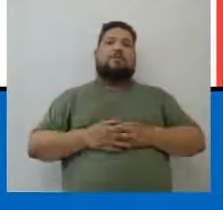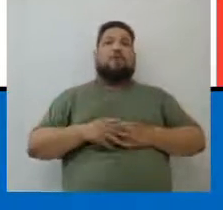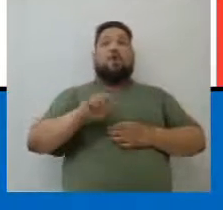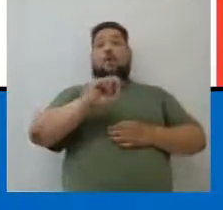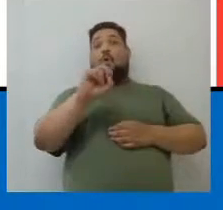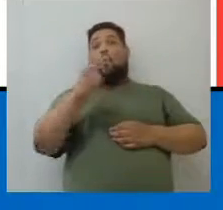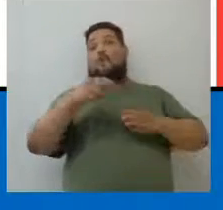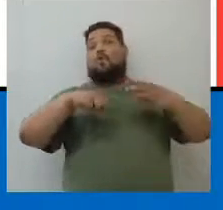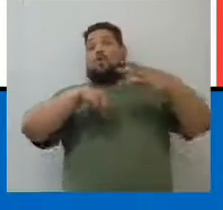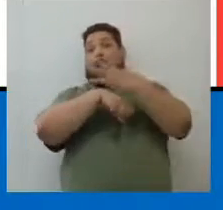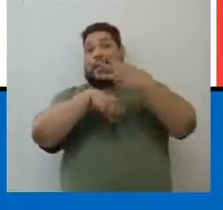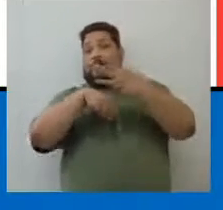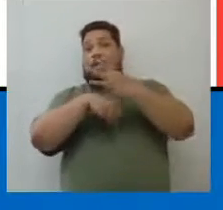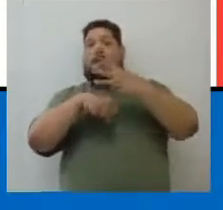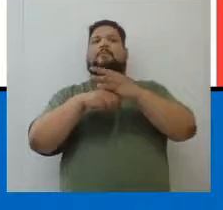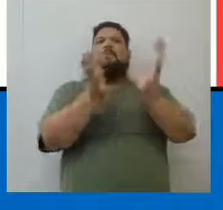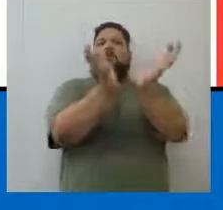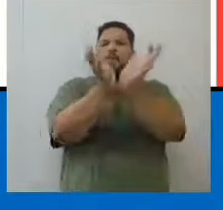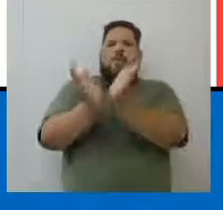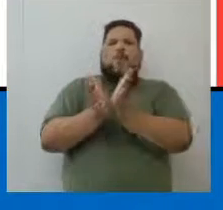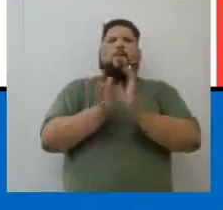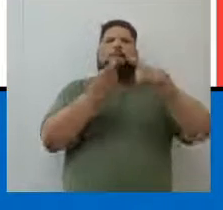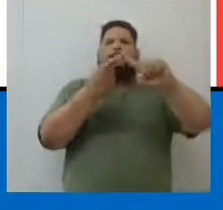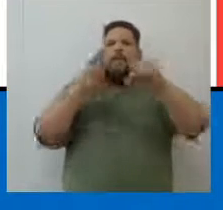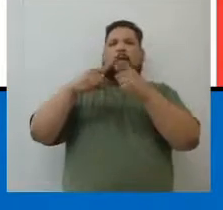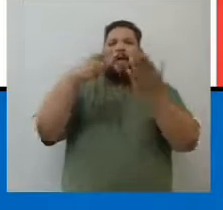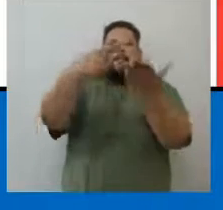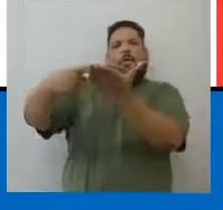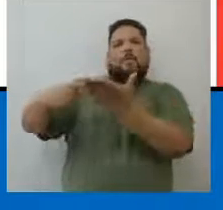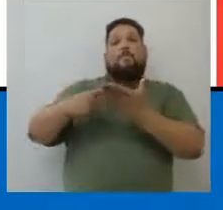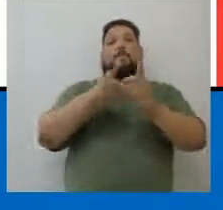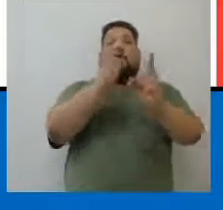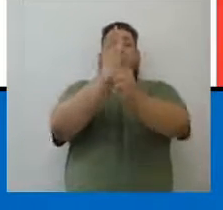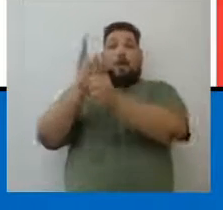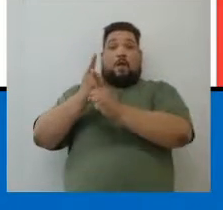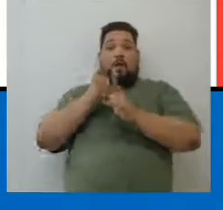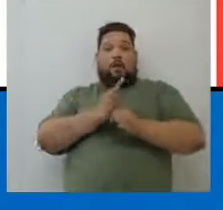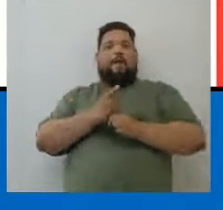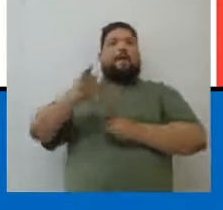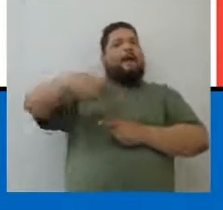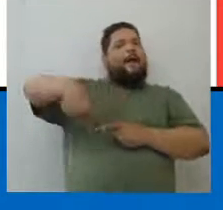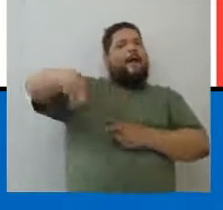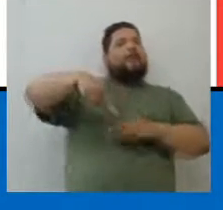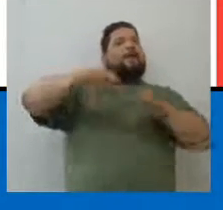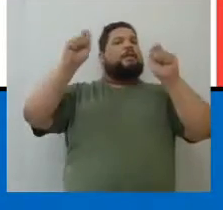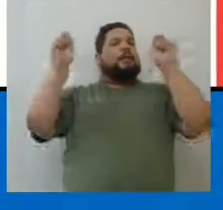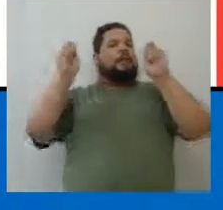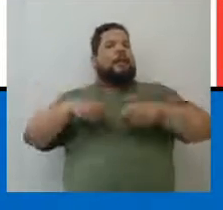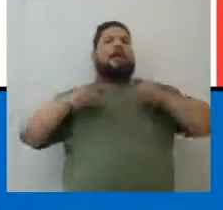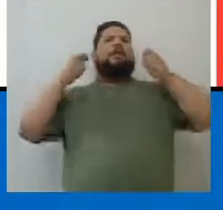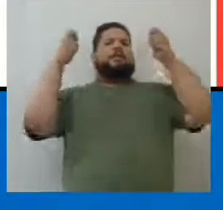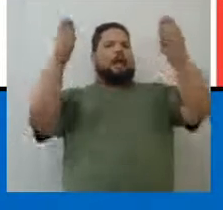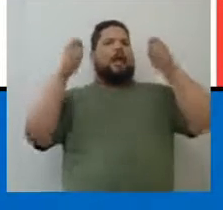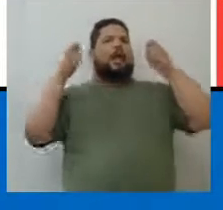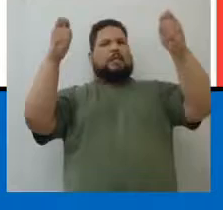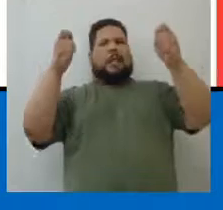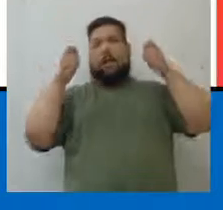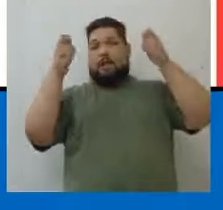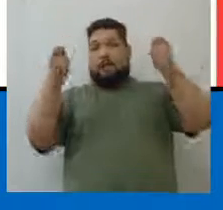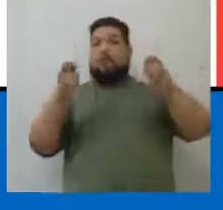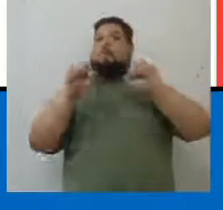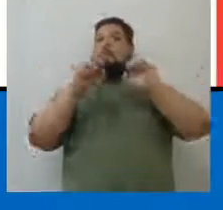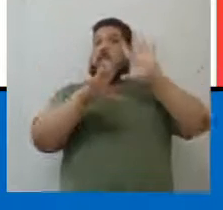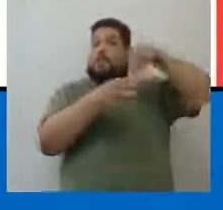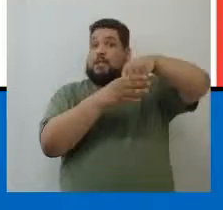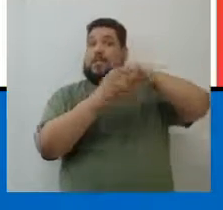no WhatsApp. Então, se juntam, se reúnem, marcam encontros e começam o ativismo, né? Ou pela